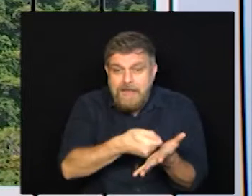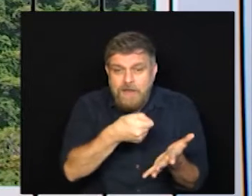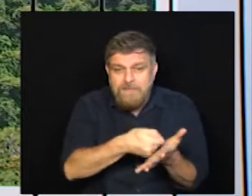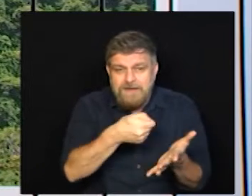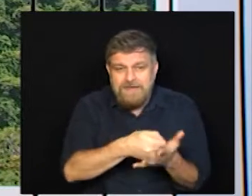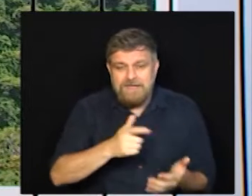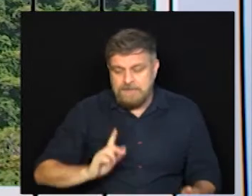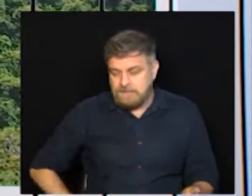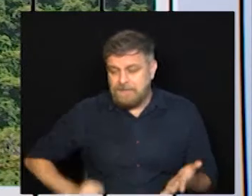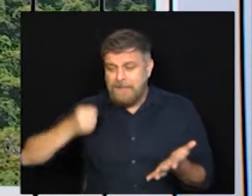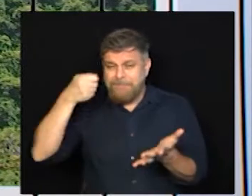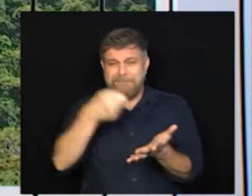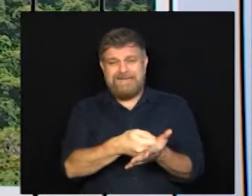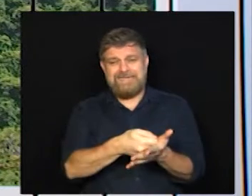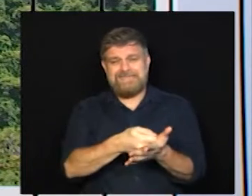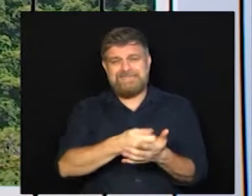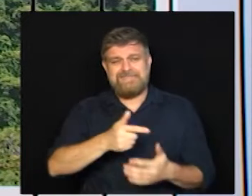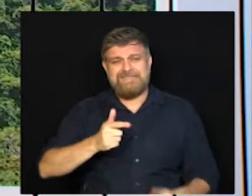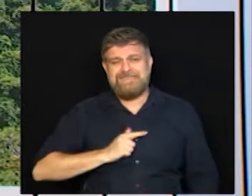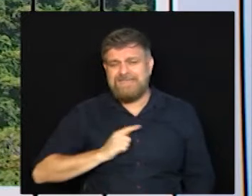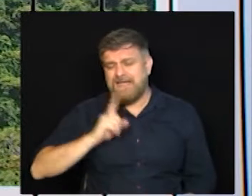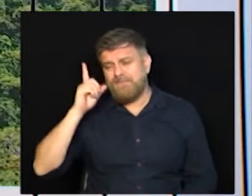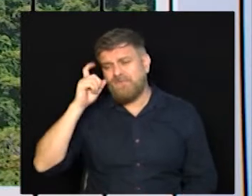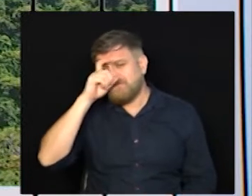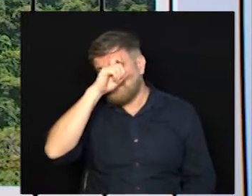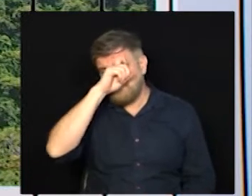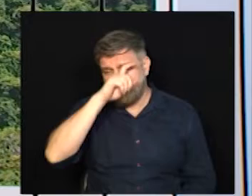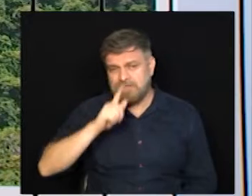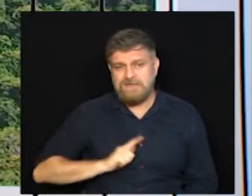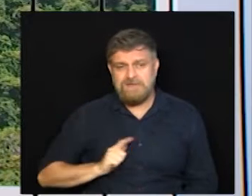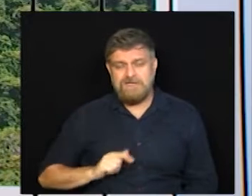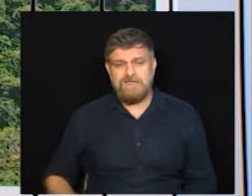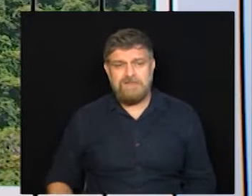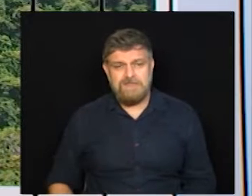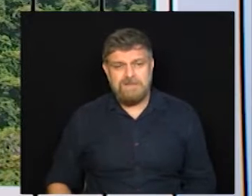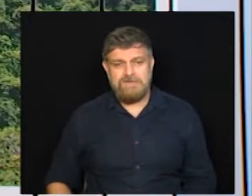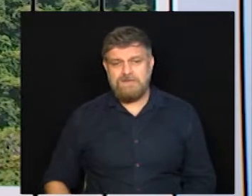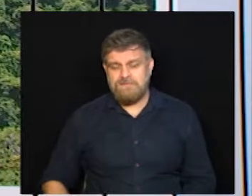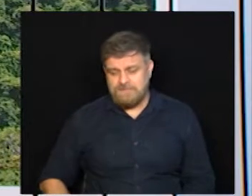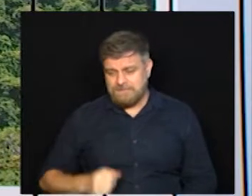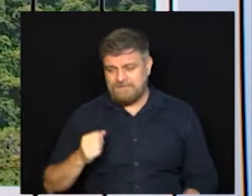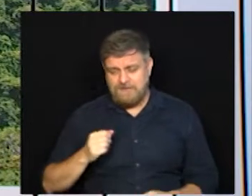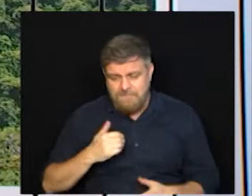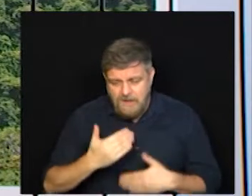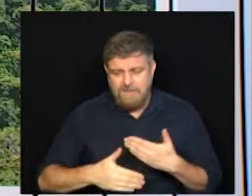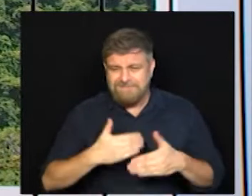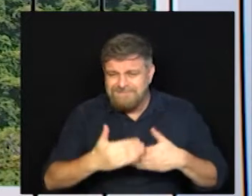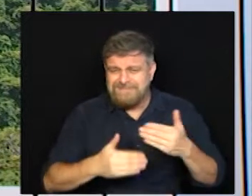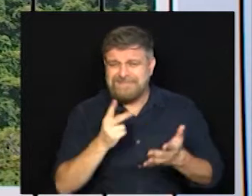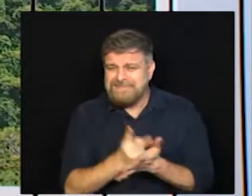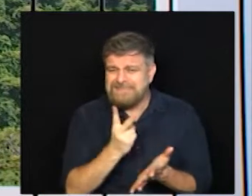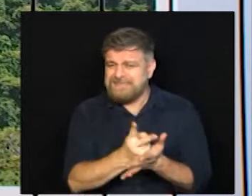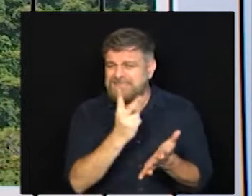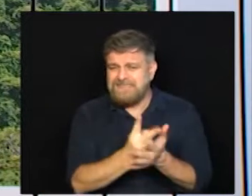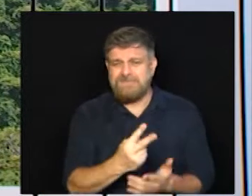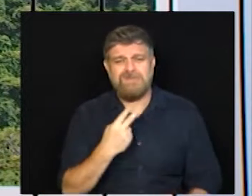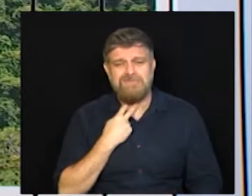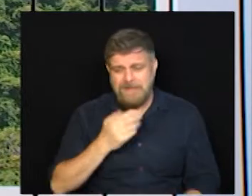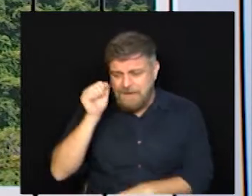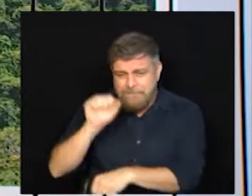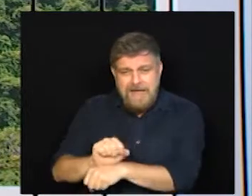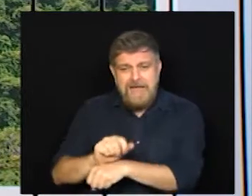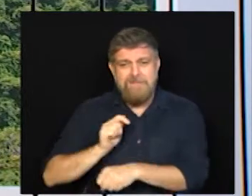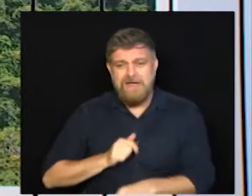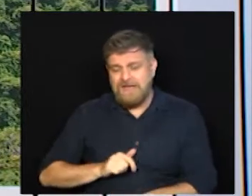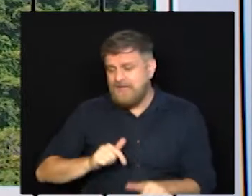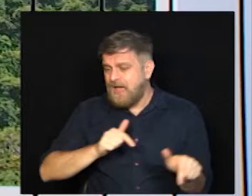pague uma taxa, isso acaba ficando cada vez mais difícil. Então, isso acaba virando um ciclo vicioso, uma bola de neve, que a pessoa não consegue estudo, não